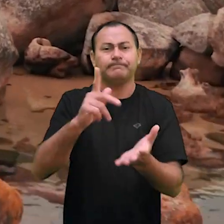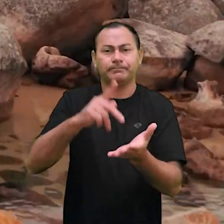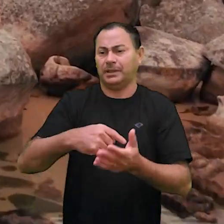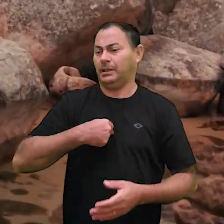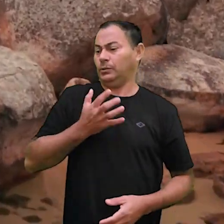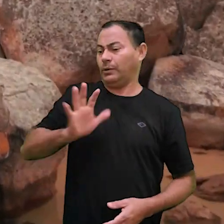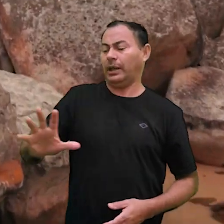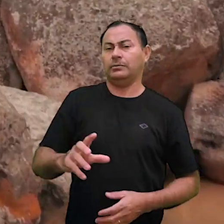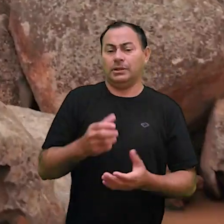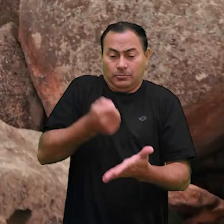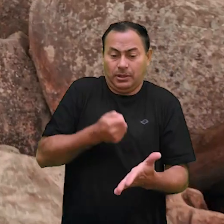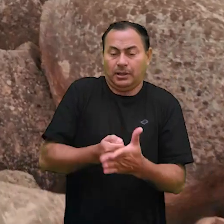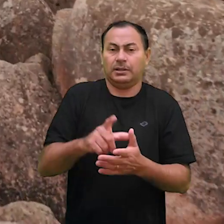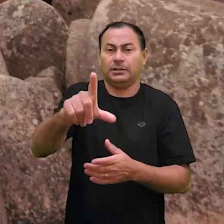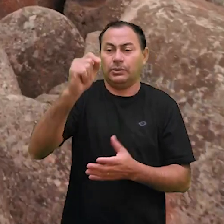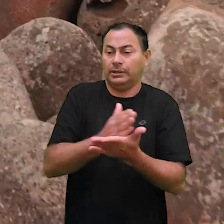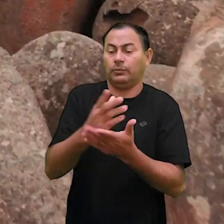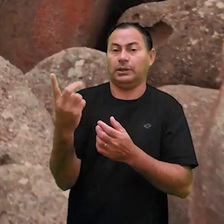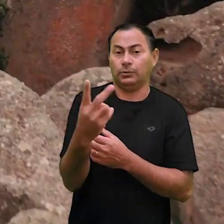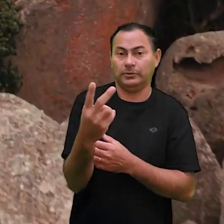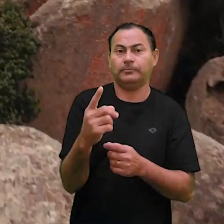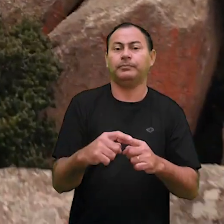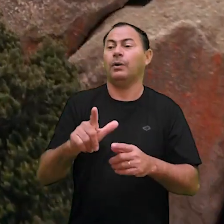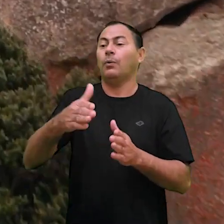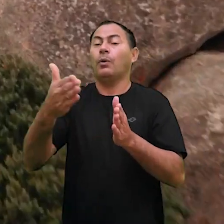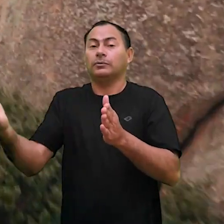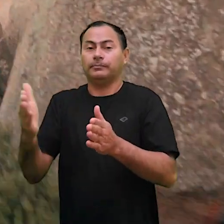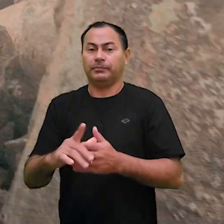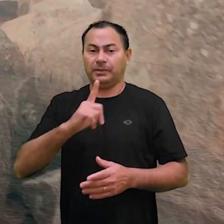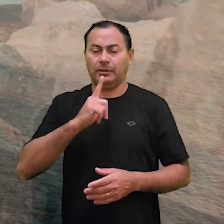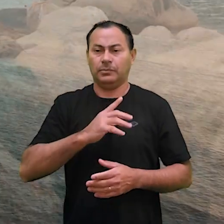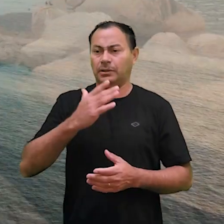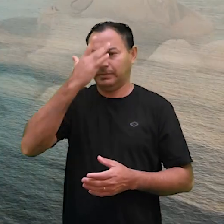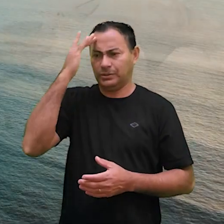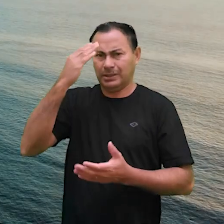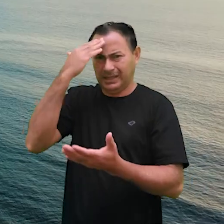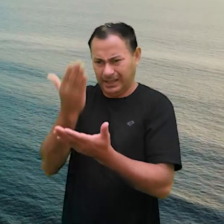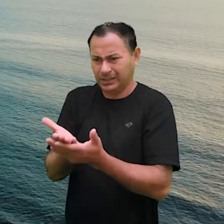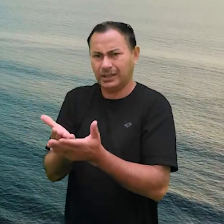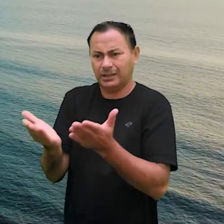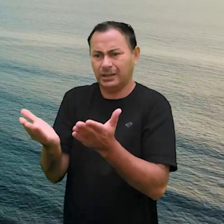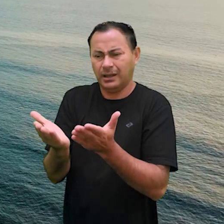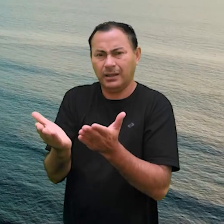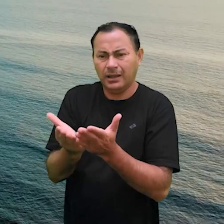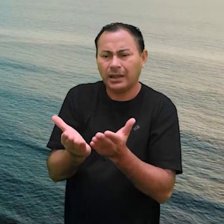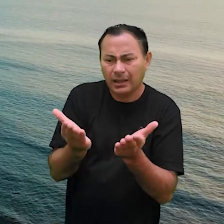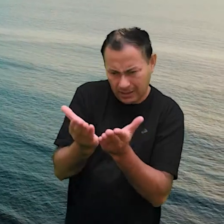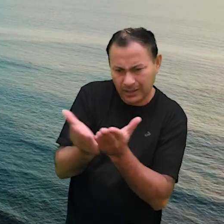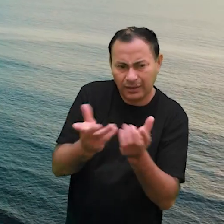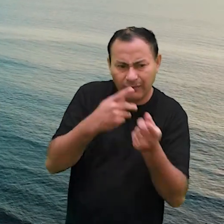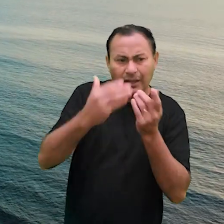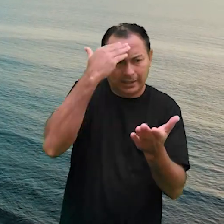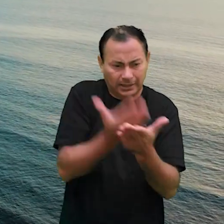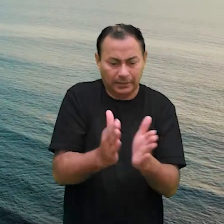completamente opostas. Francamente, eu não quero ser forçado a optar por nenhuma das 2. Por outro lado, temos os crentes conservadores que